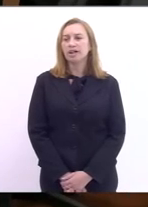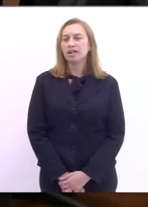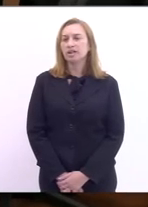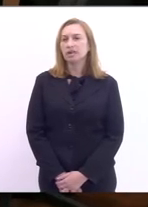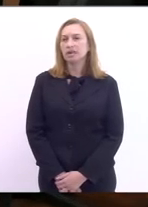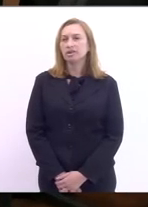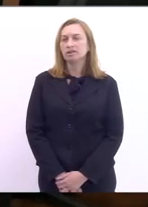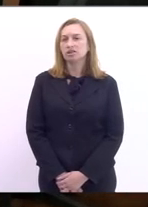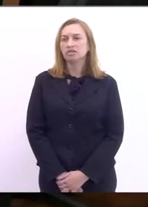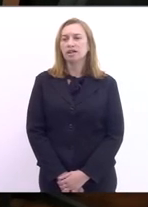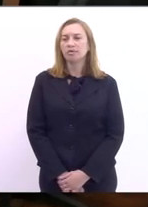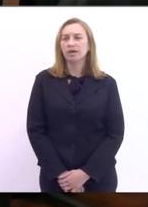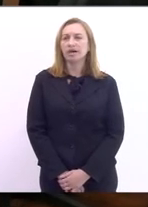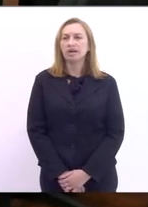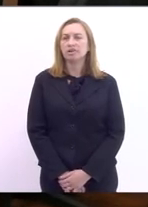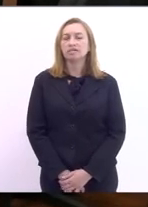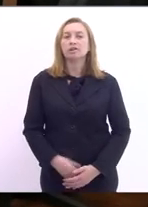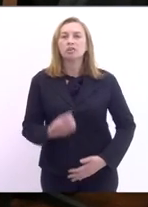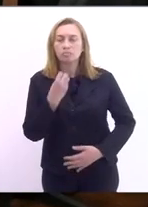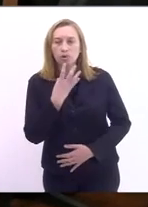Bom,